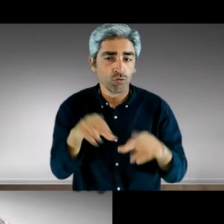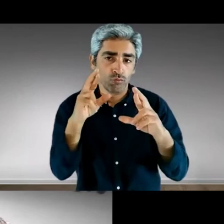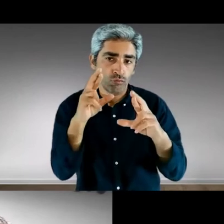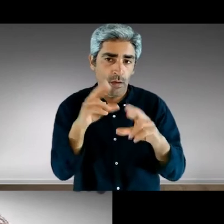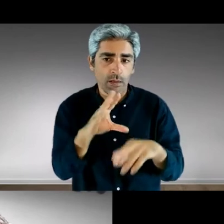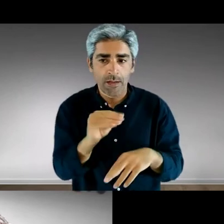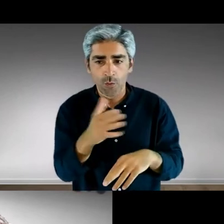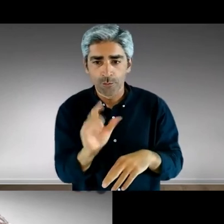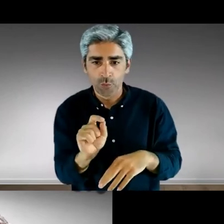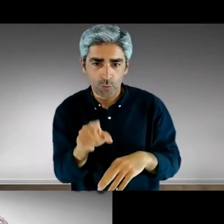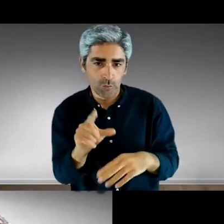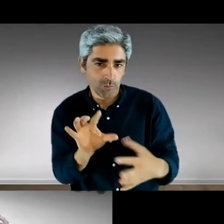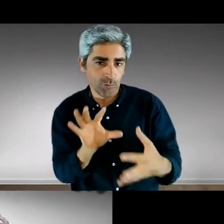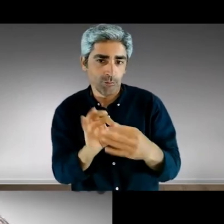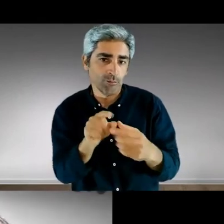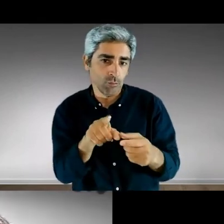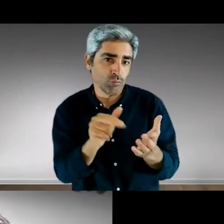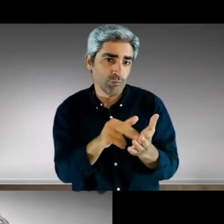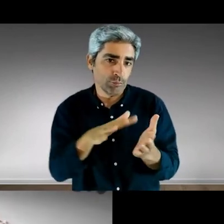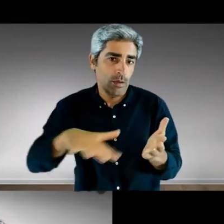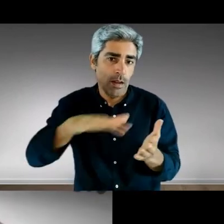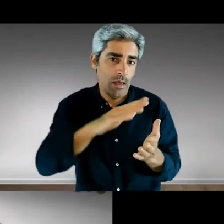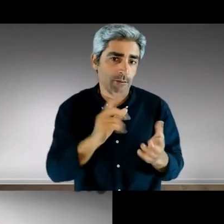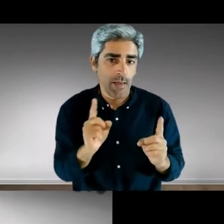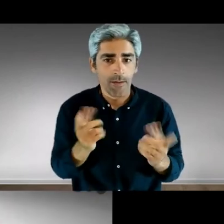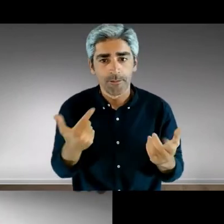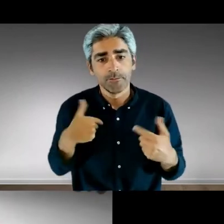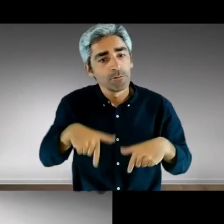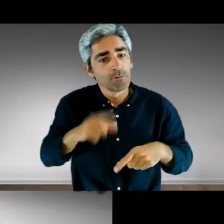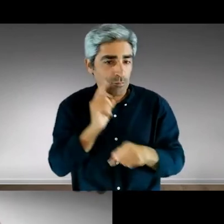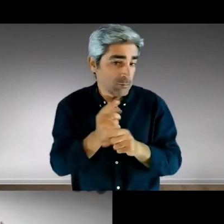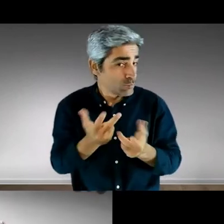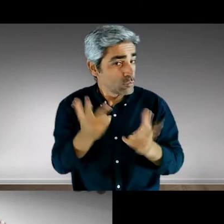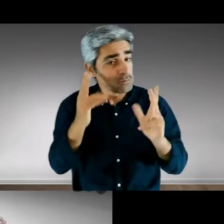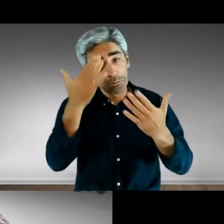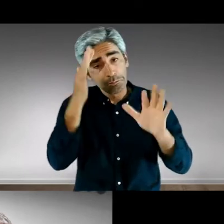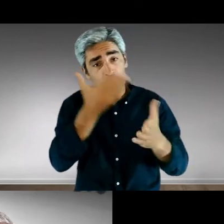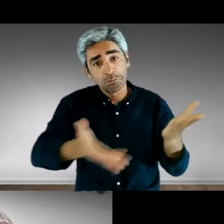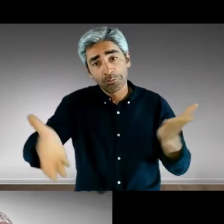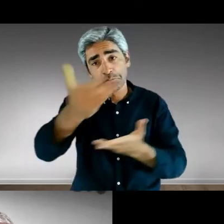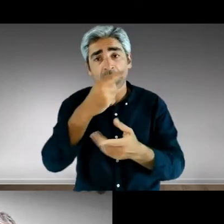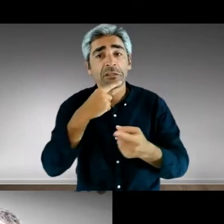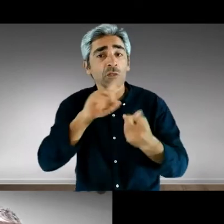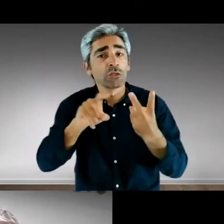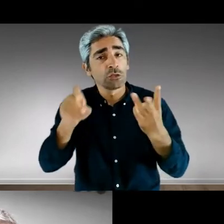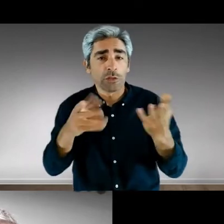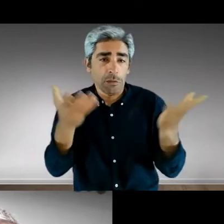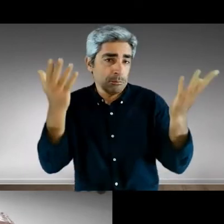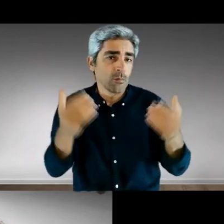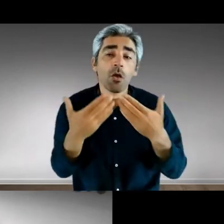10, 11 minutos ir ao encontro daquilo que era esperado e pronto, cá estarei para se alguém tiver alguma questão. Muito obrigado.